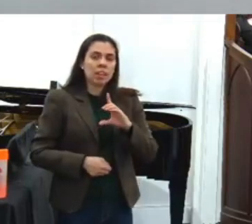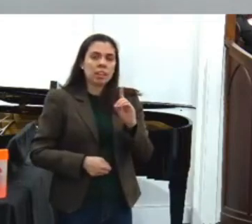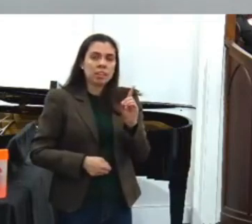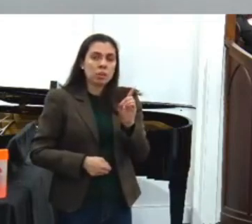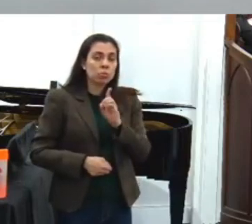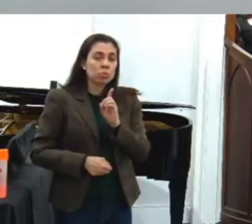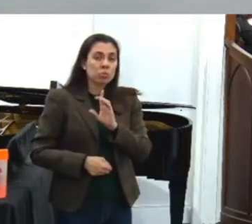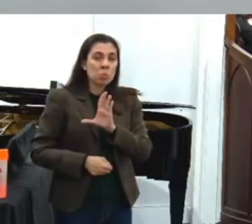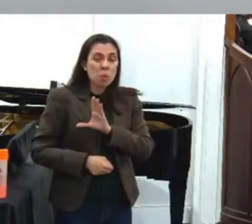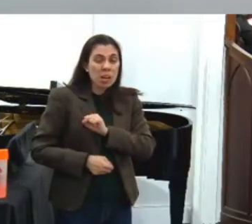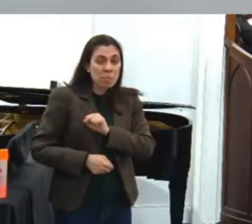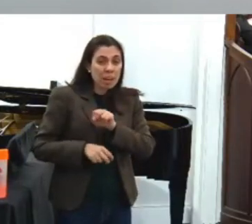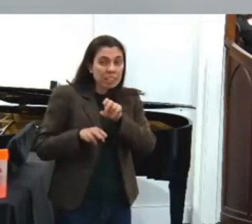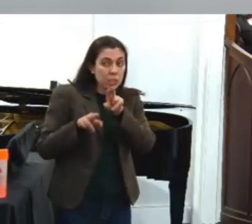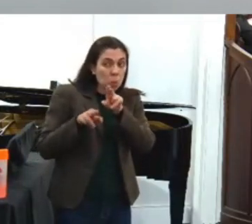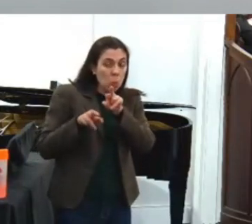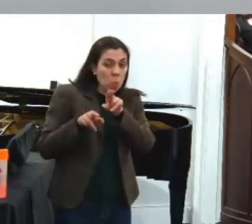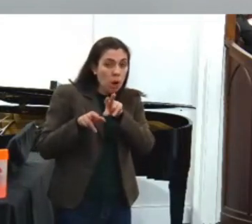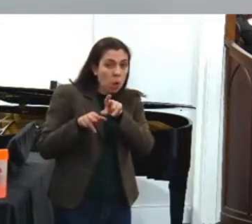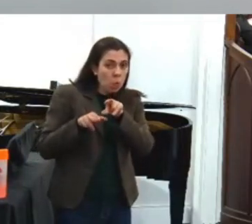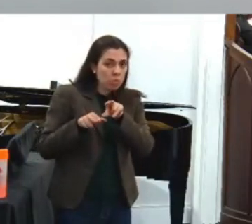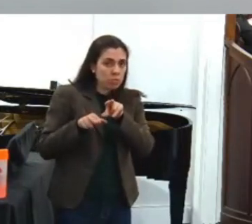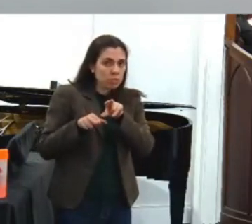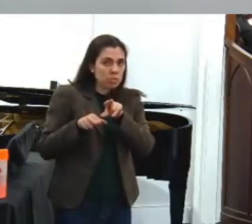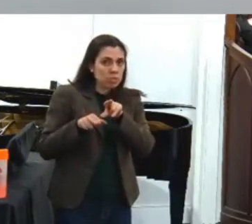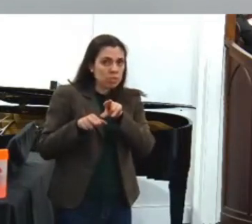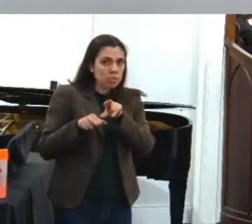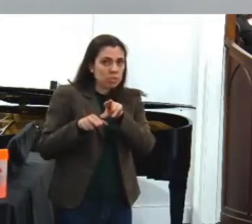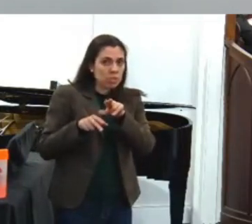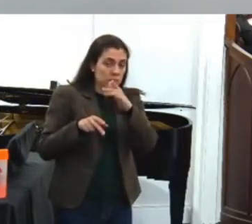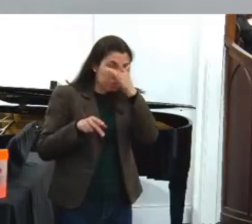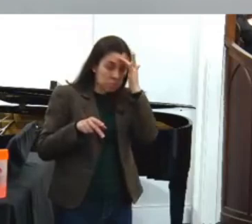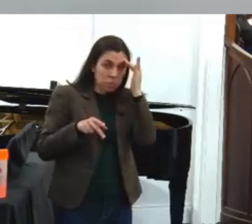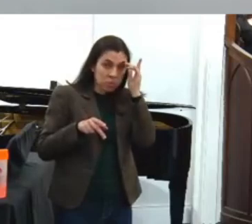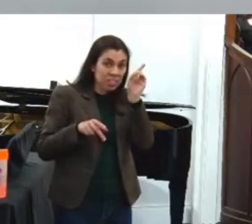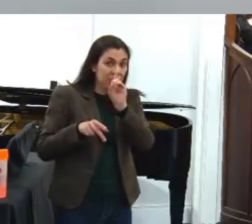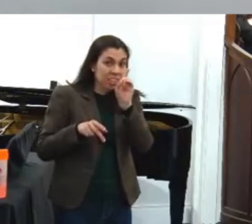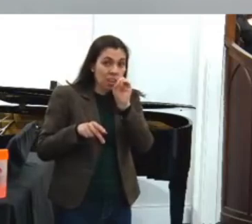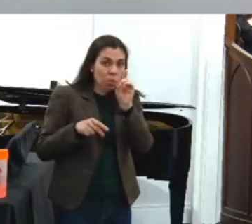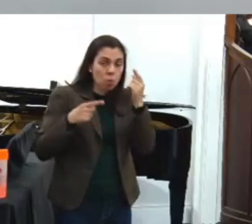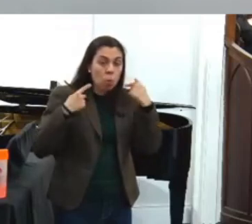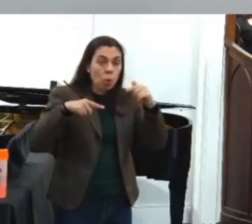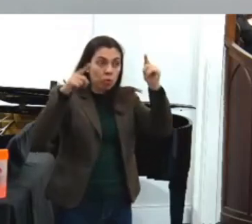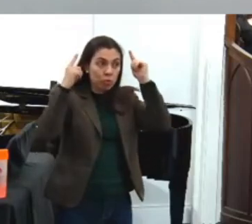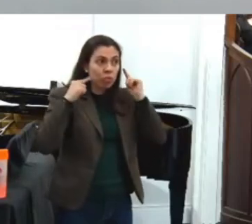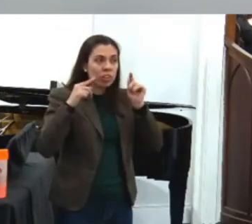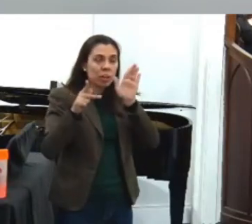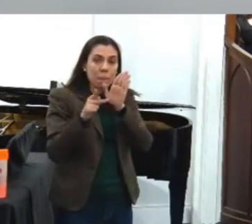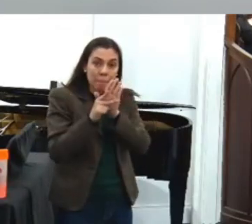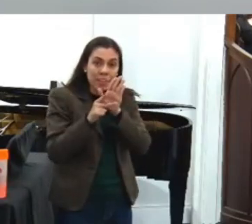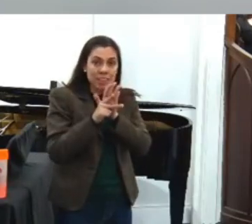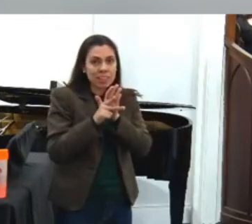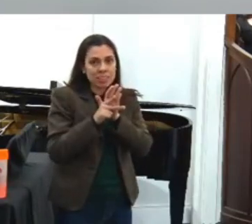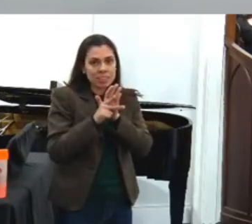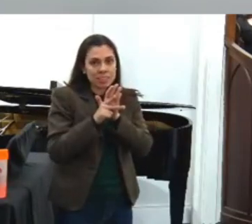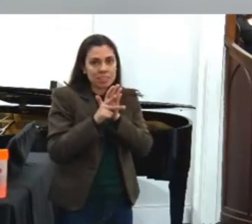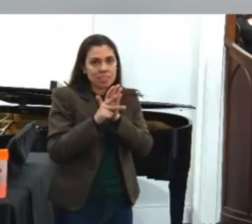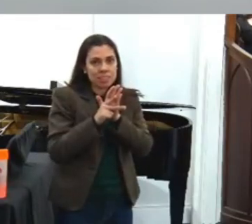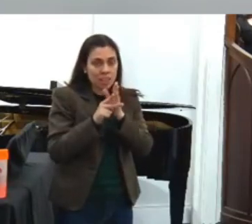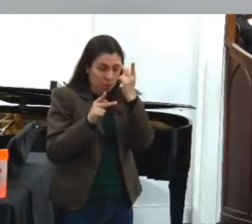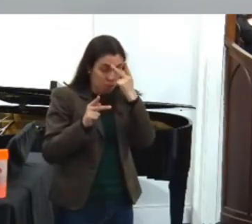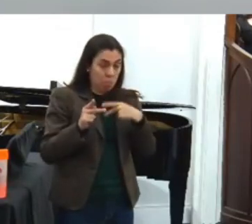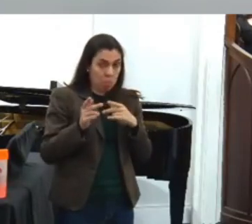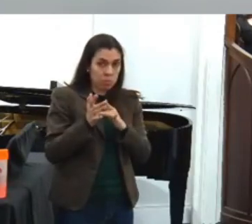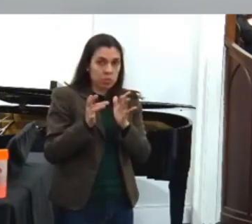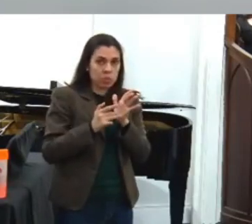filhos, ou o rebanho do seu pastoreio. E é por isso que Ele diz diretamente e claramente, de uma forma